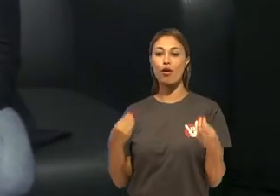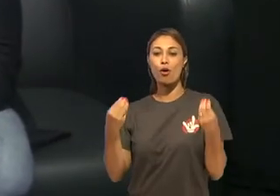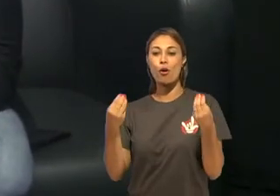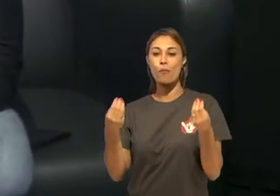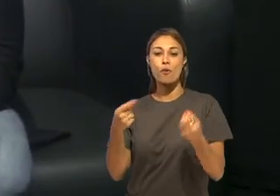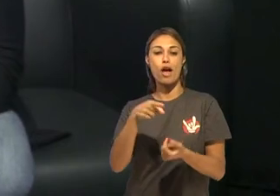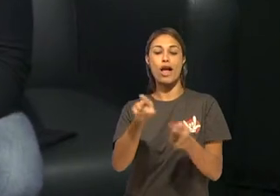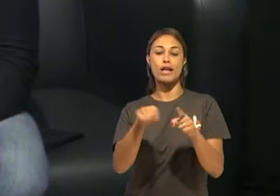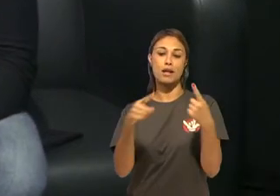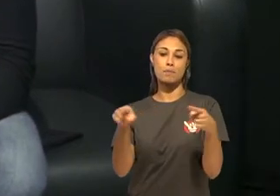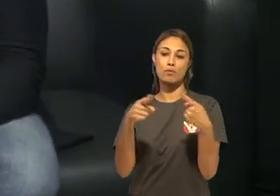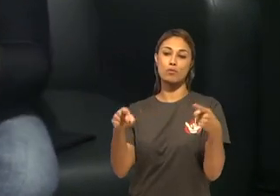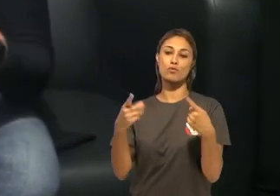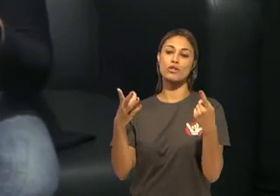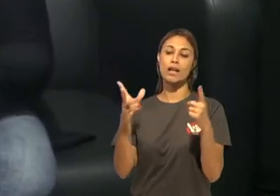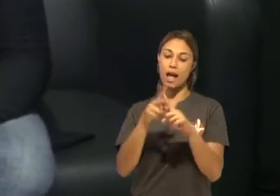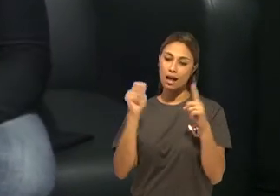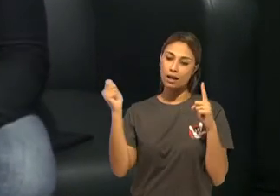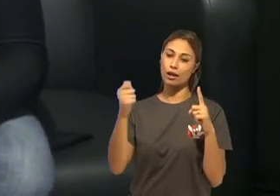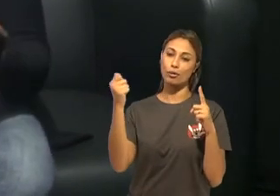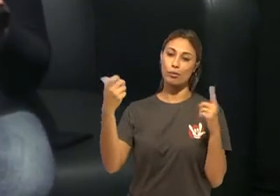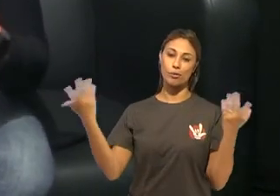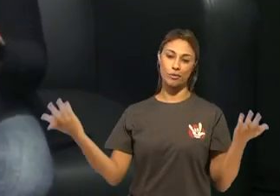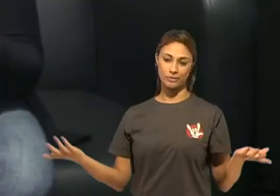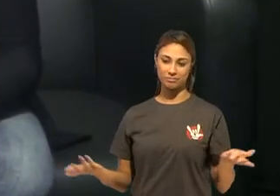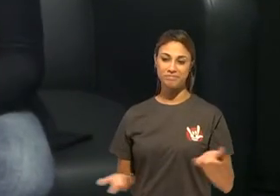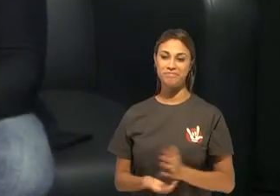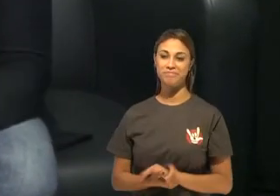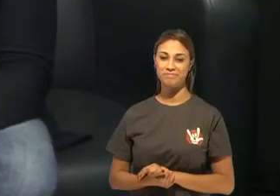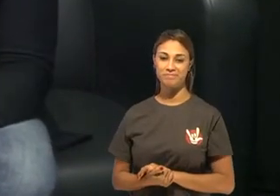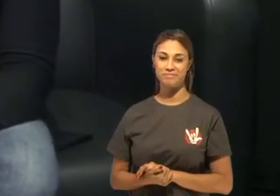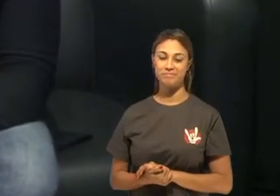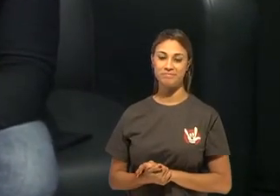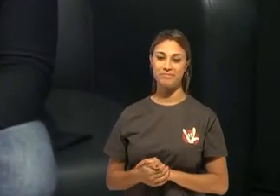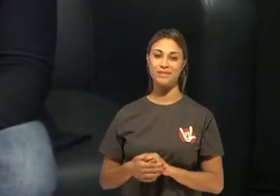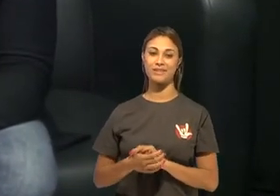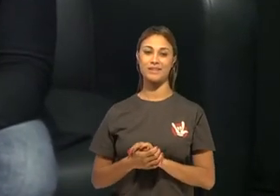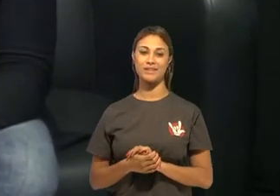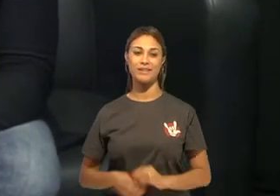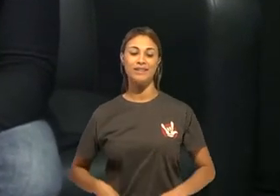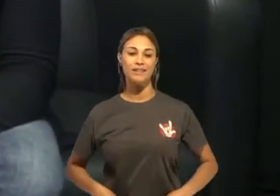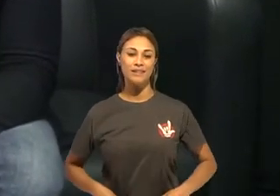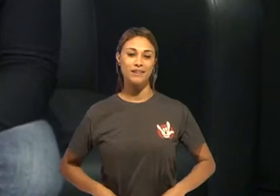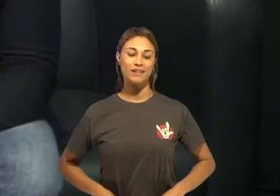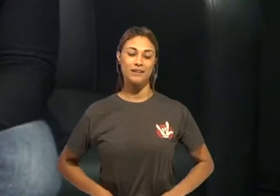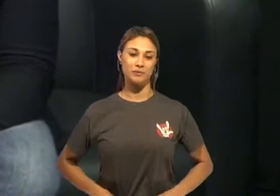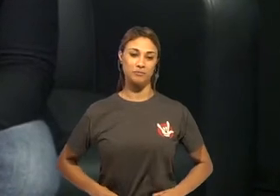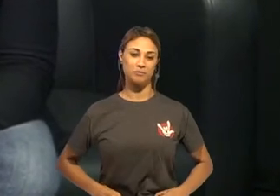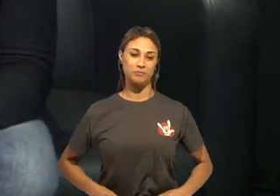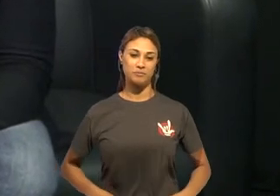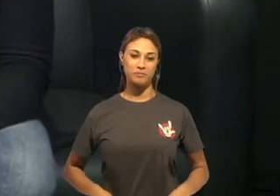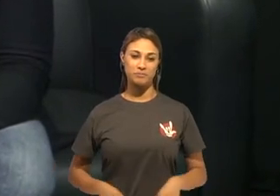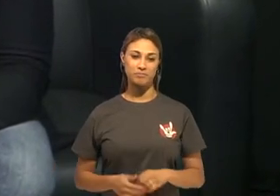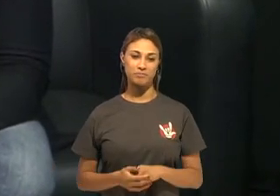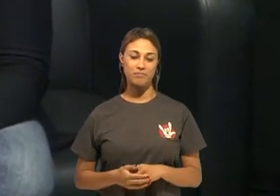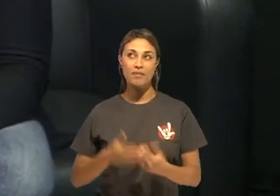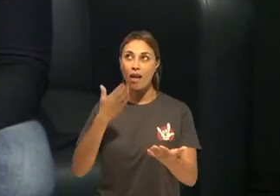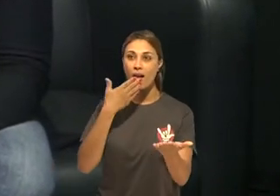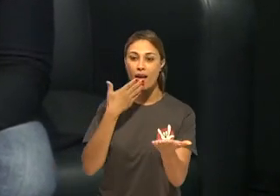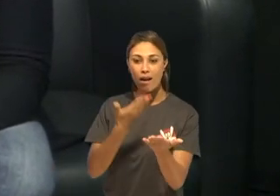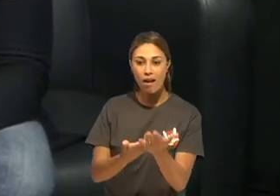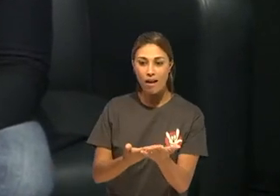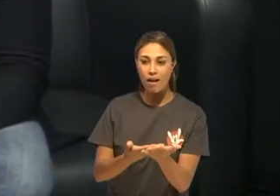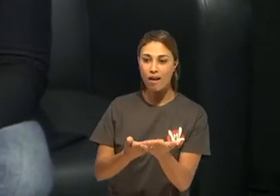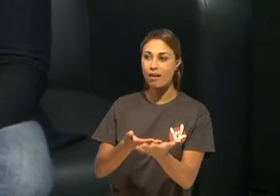pensando o quê? Tem história aqui, mano. Essa música não tem dá nem história pra acreditar, né? Também que Lenha perdeu é